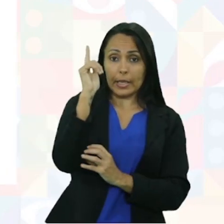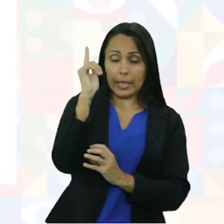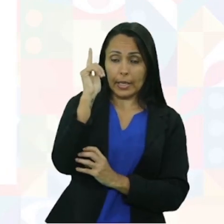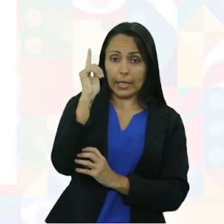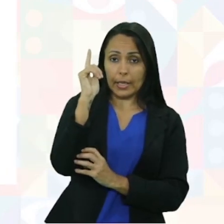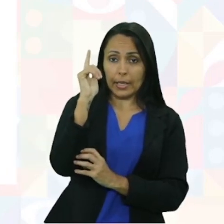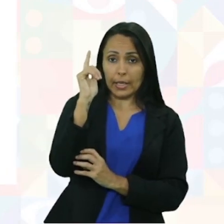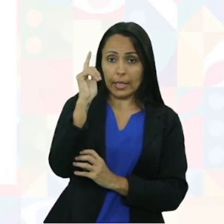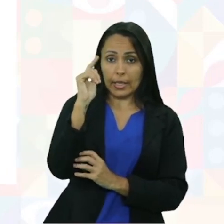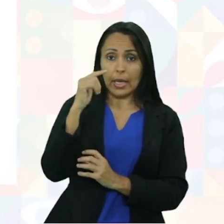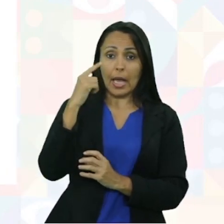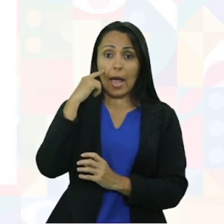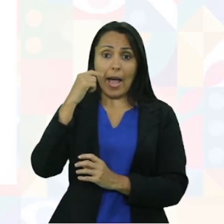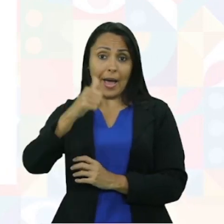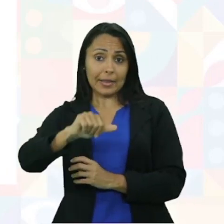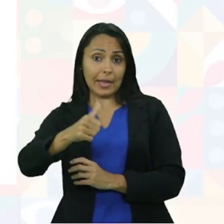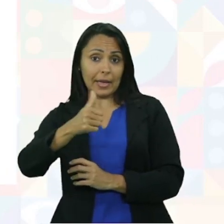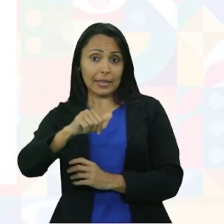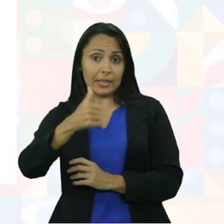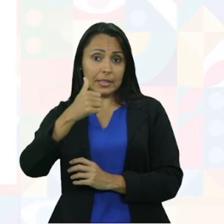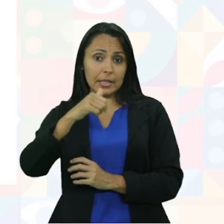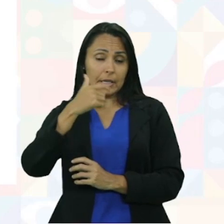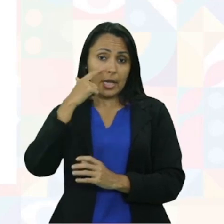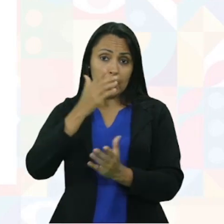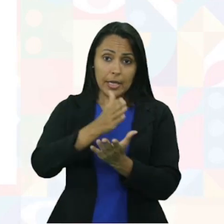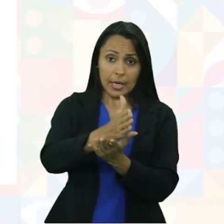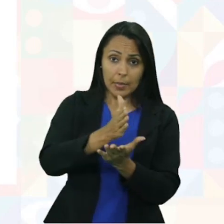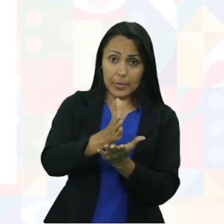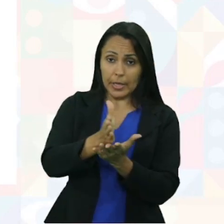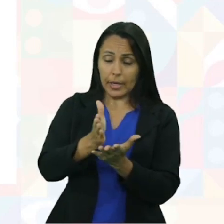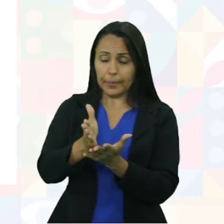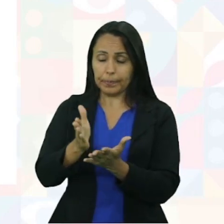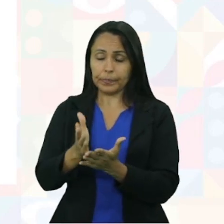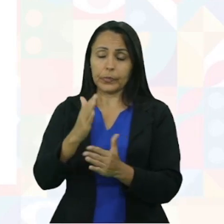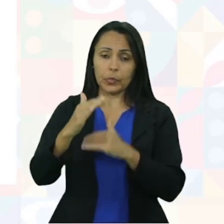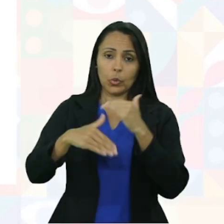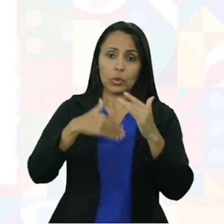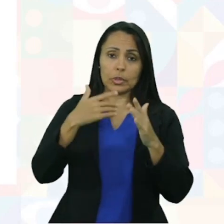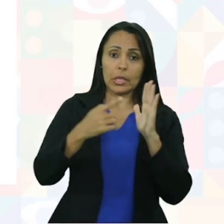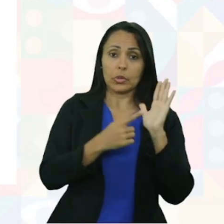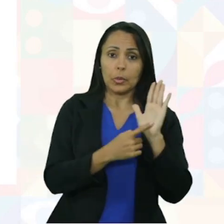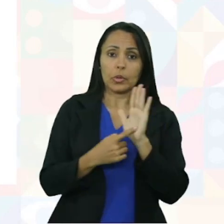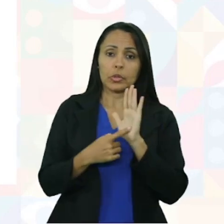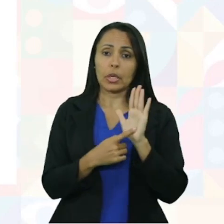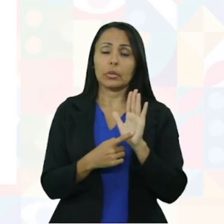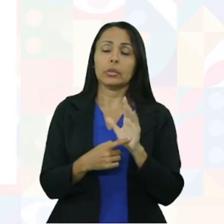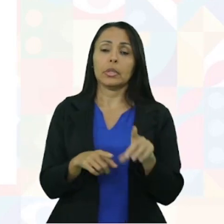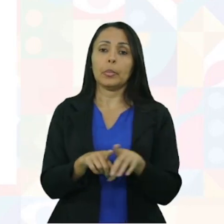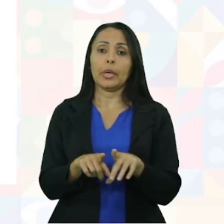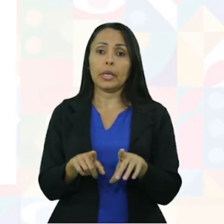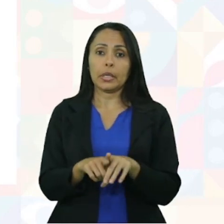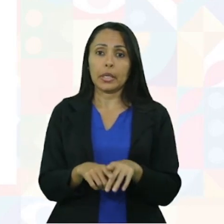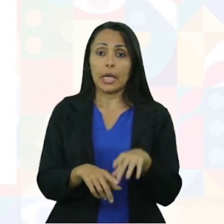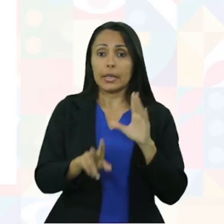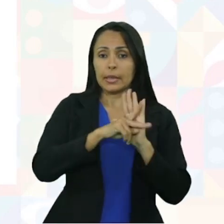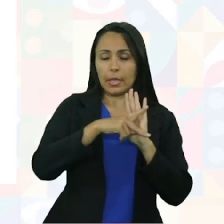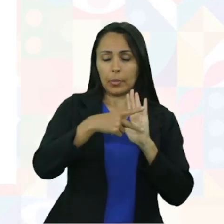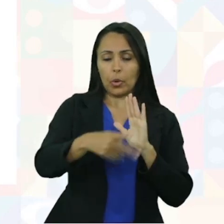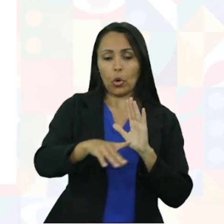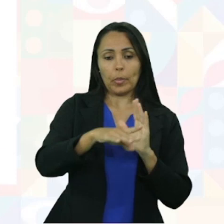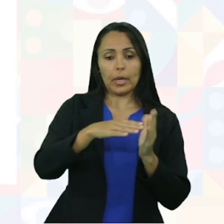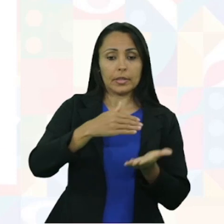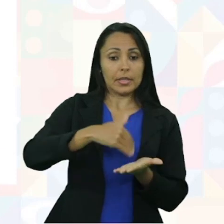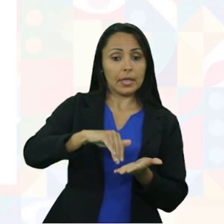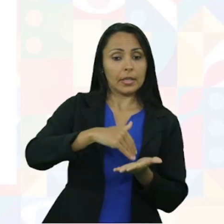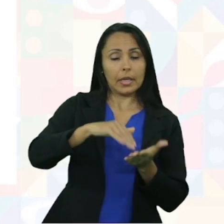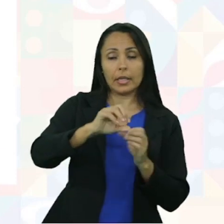preceder a análise e encaminhar o processo de prestação de contas à unidade de prestação de contas da própria Secretaria de Educação, e